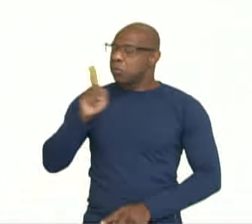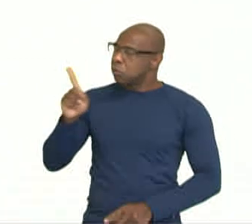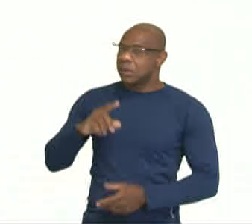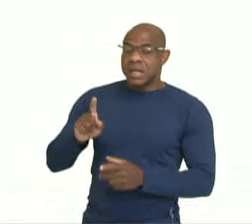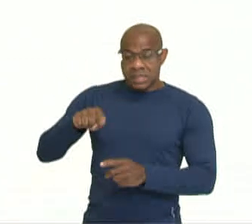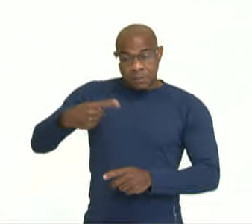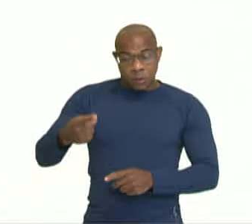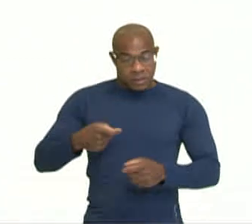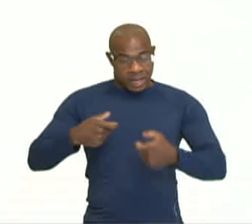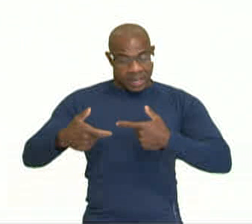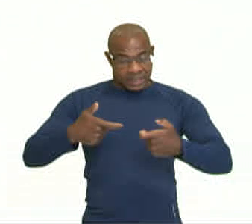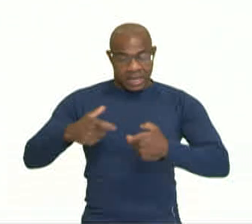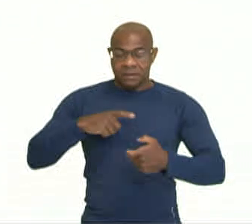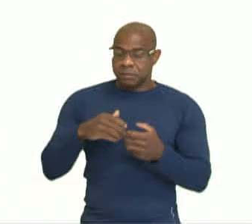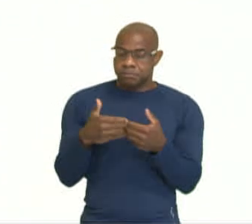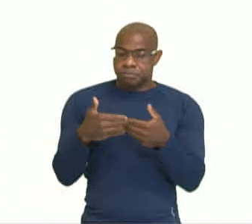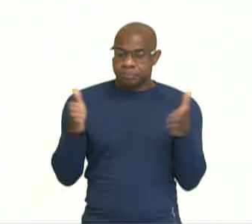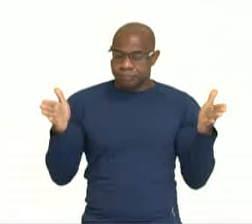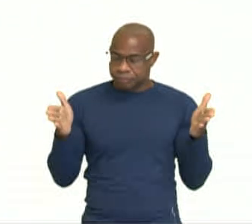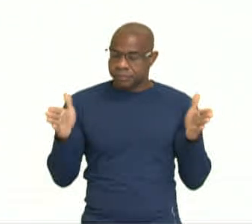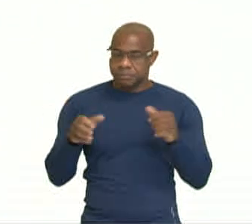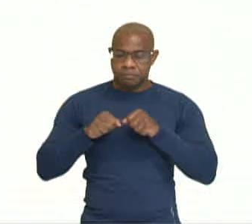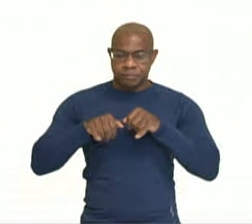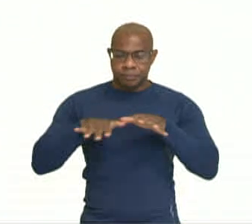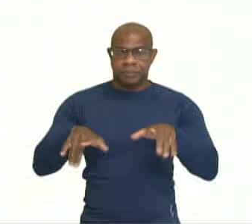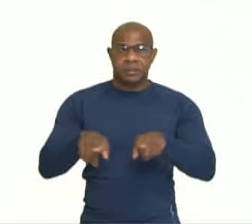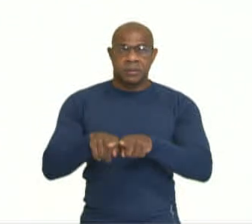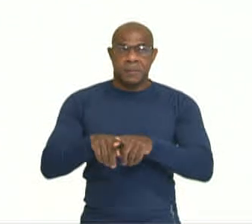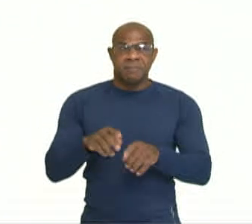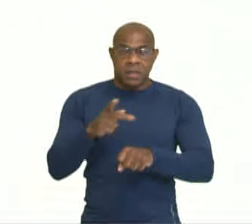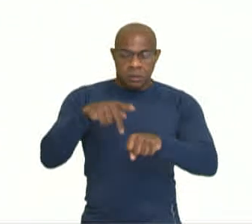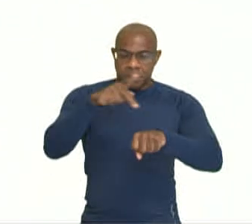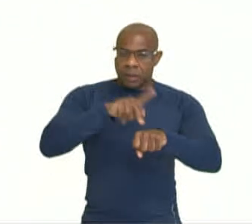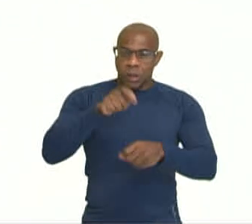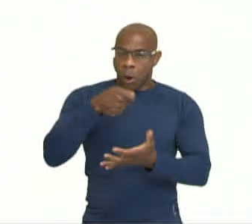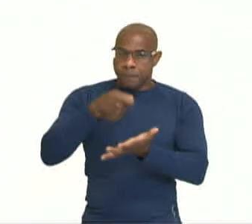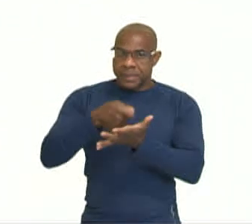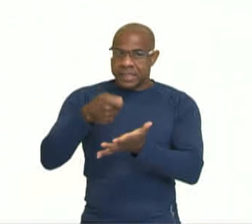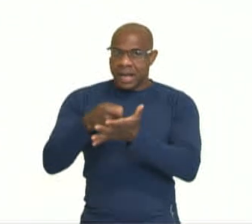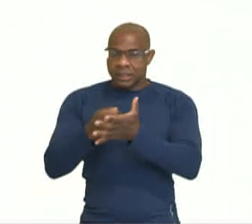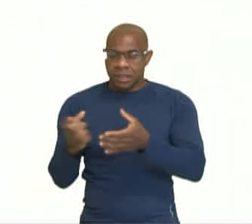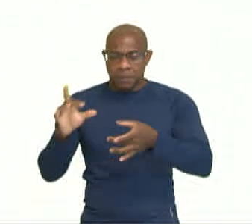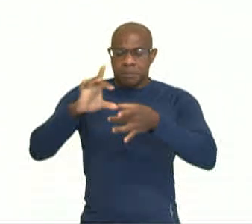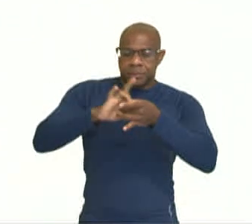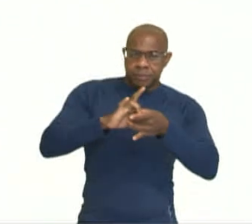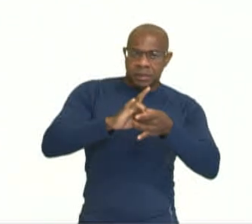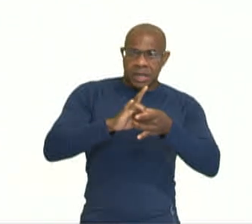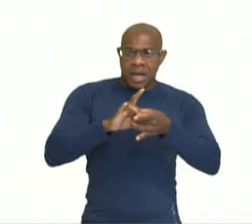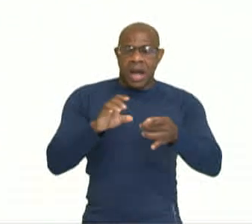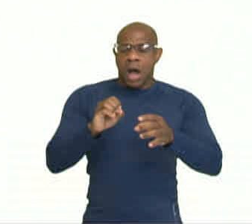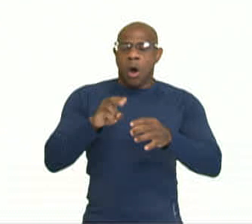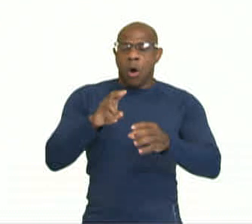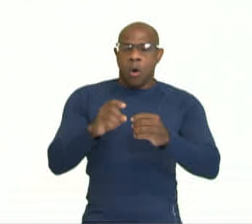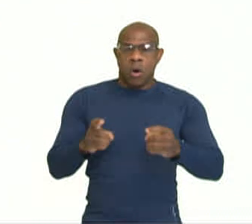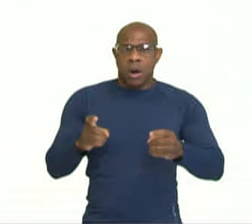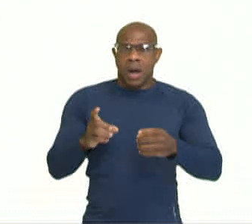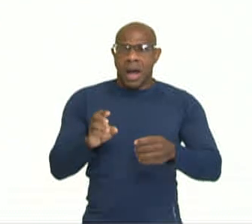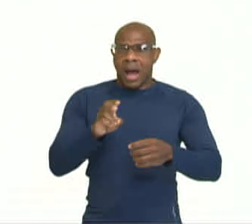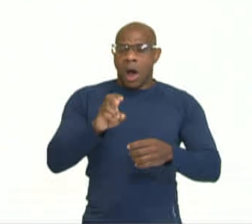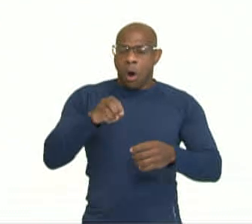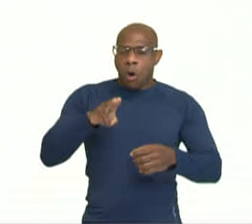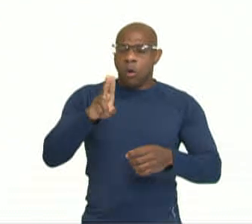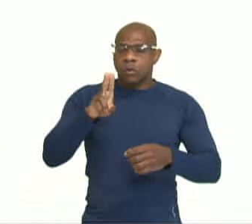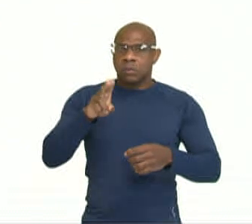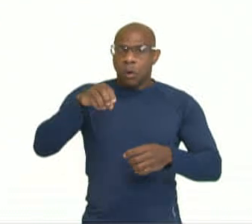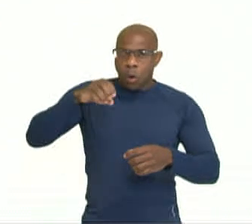uma amplitude maior, mas logicamente os países não são obrigados a configurar a ONU. Então eles entram de